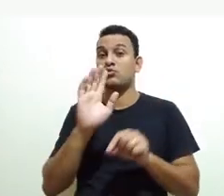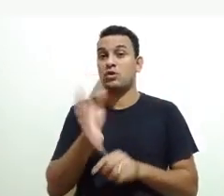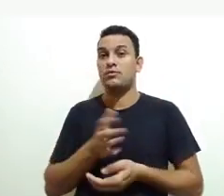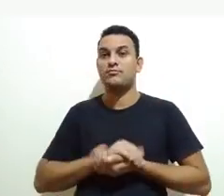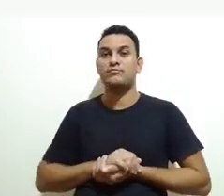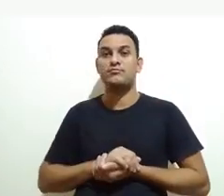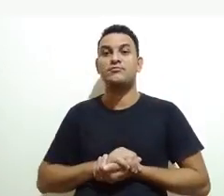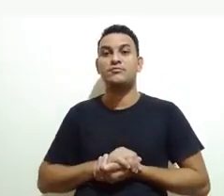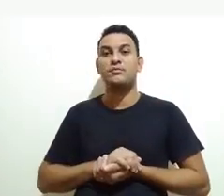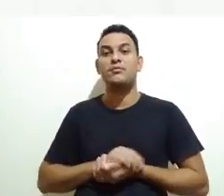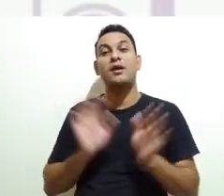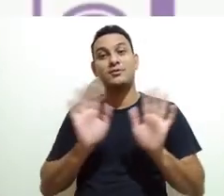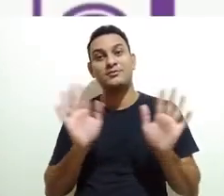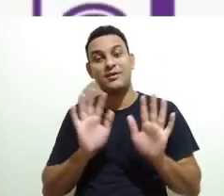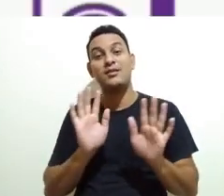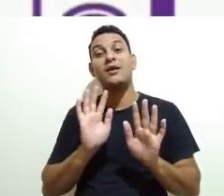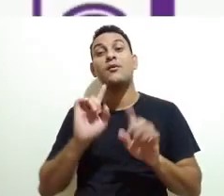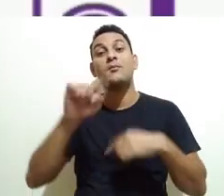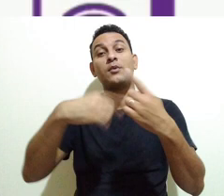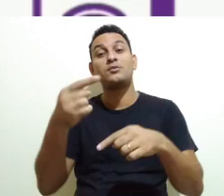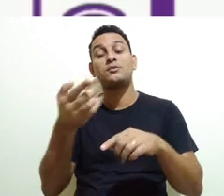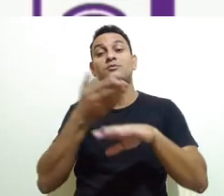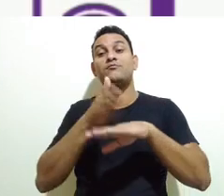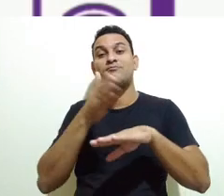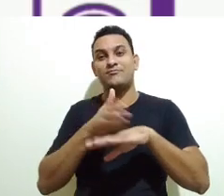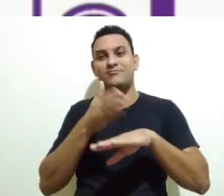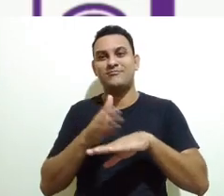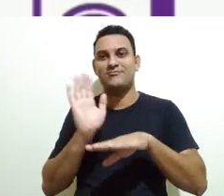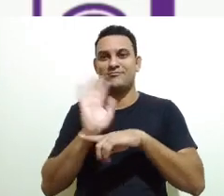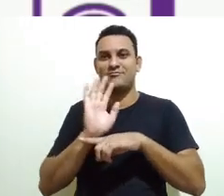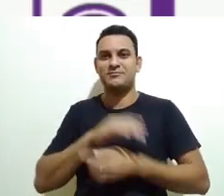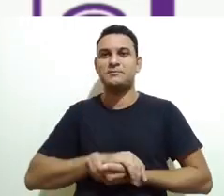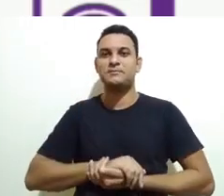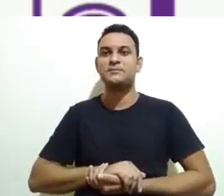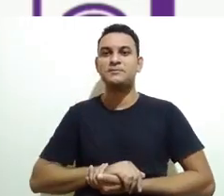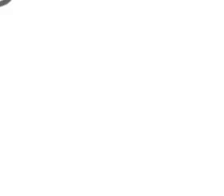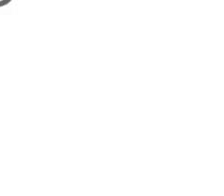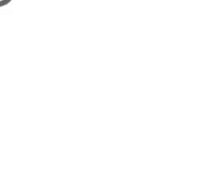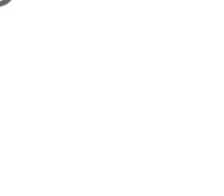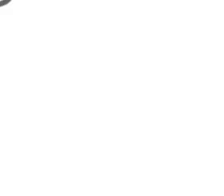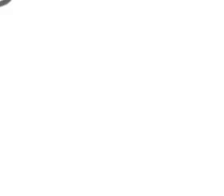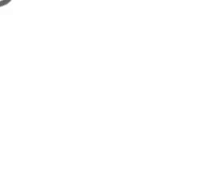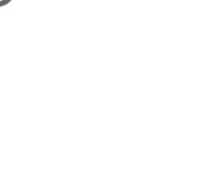no tópico previamente escolhido. É isso, até o próximo vídeo tutorial.